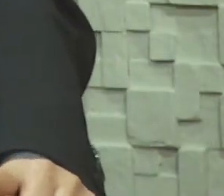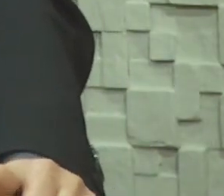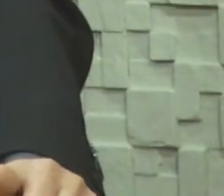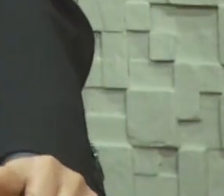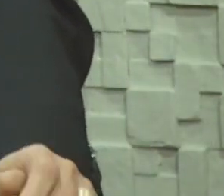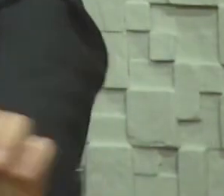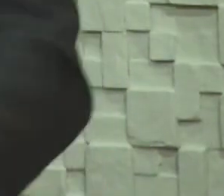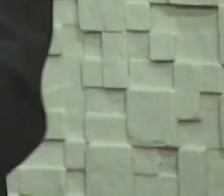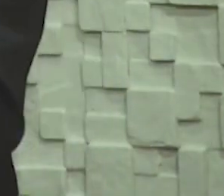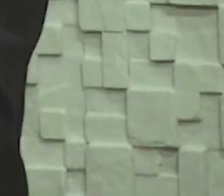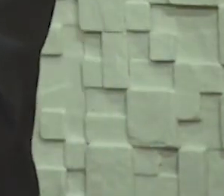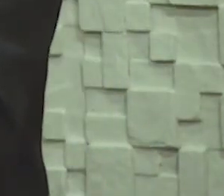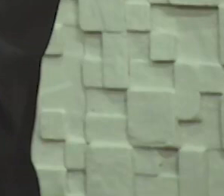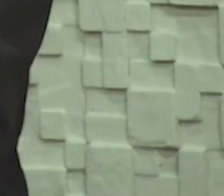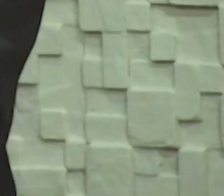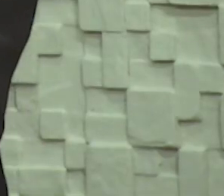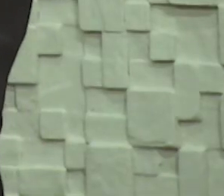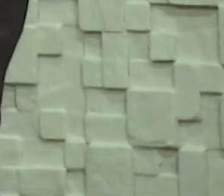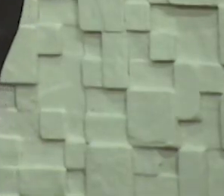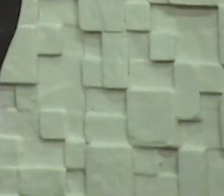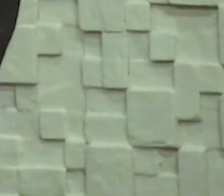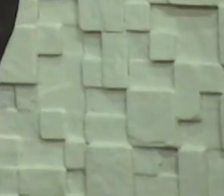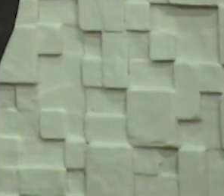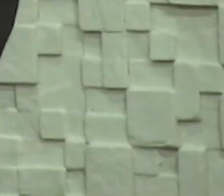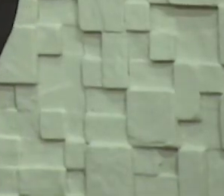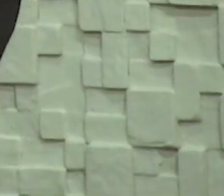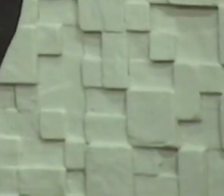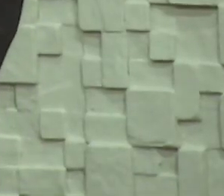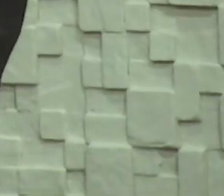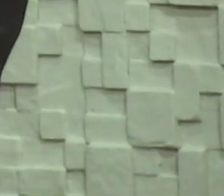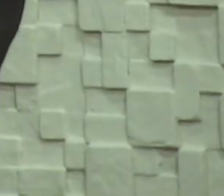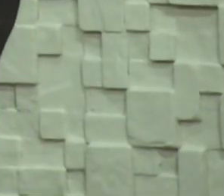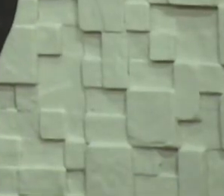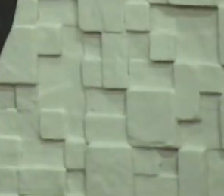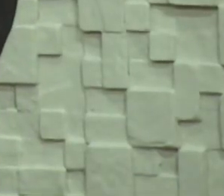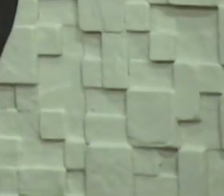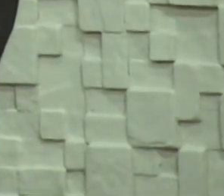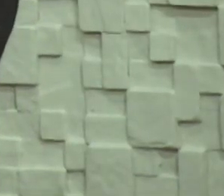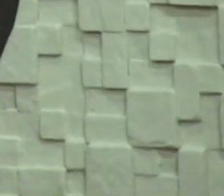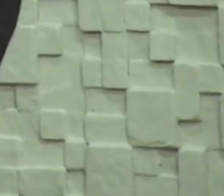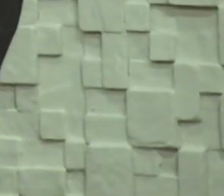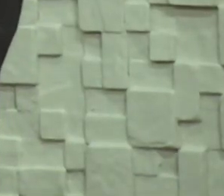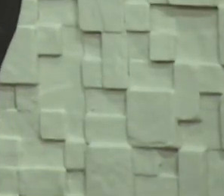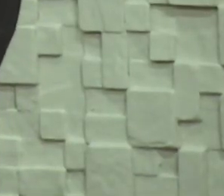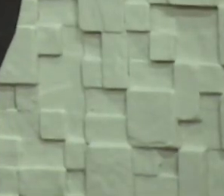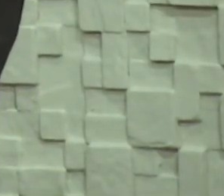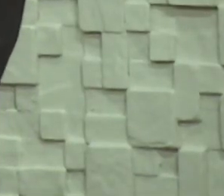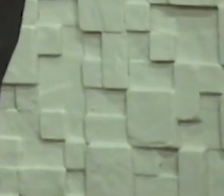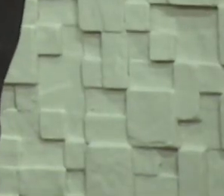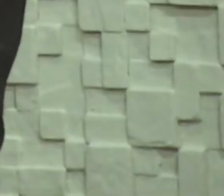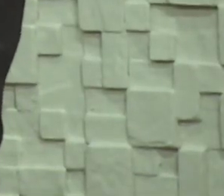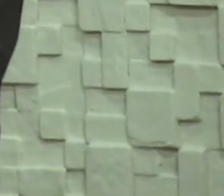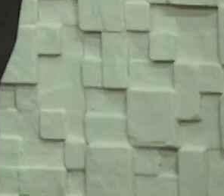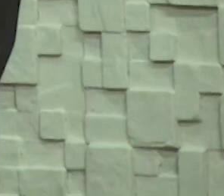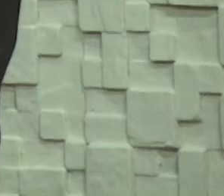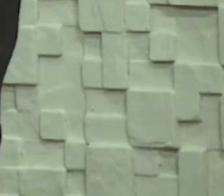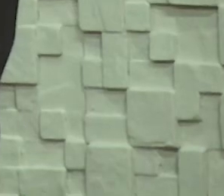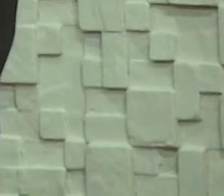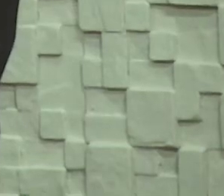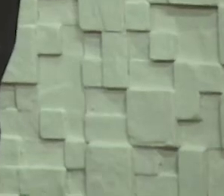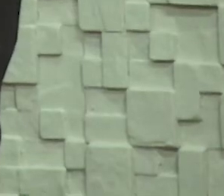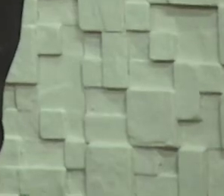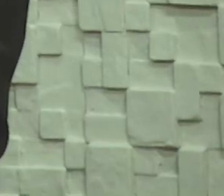Sperger Pedro Paulo Mandelli Frederico Schubert Paulo Camineff o Arthur Krieger